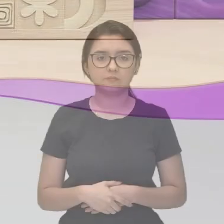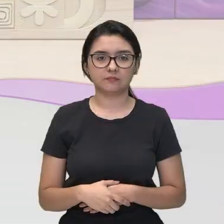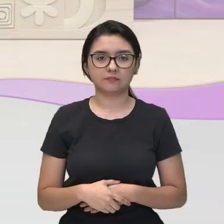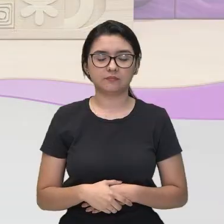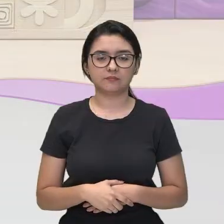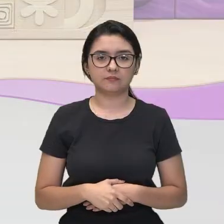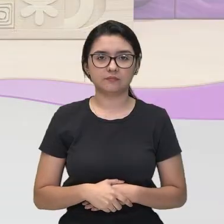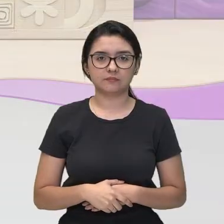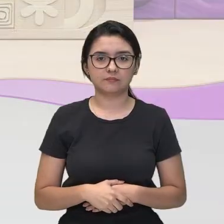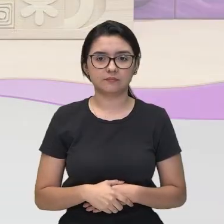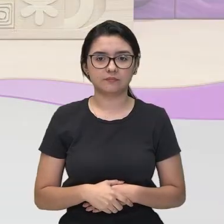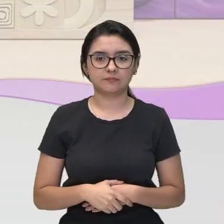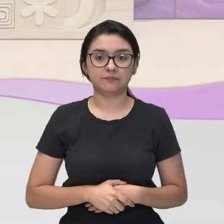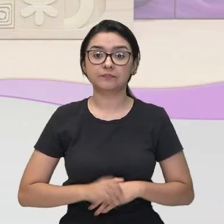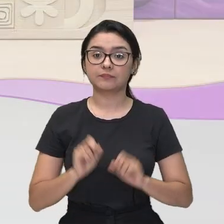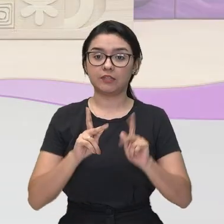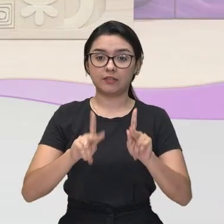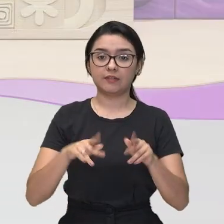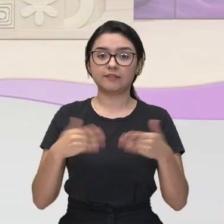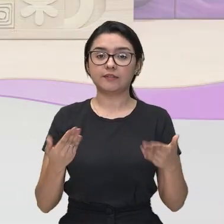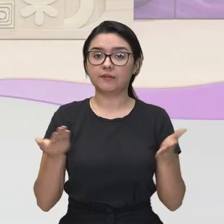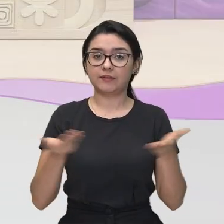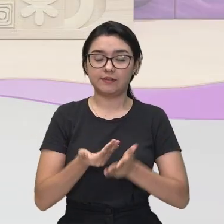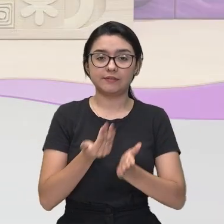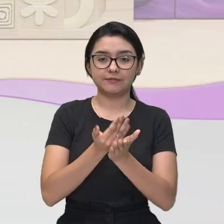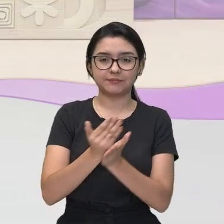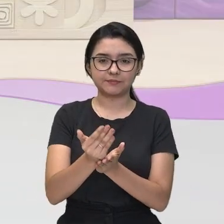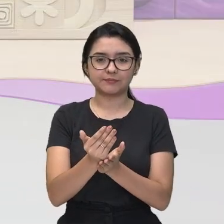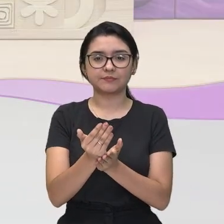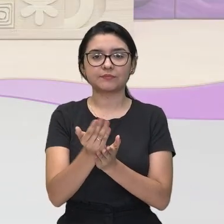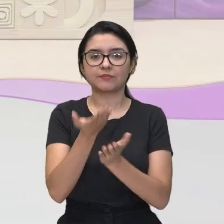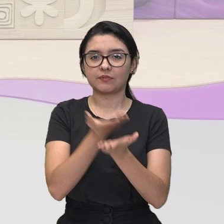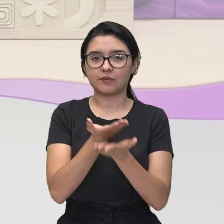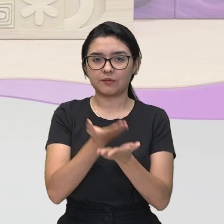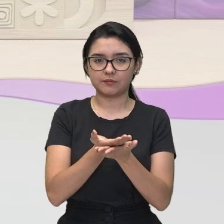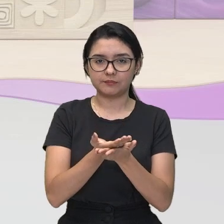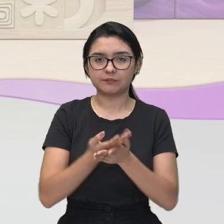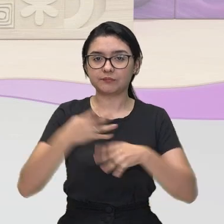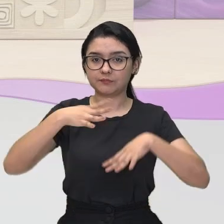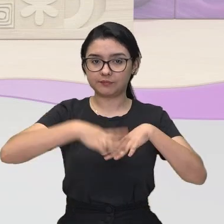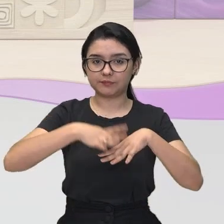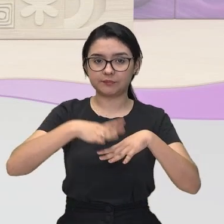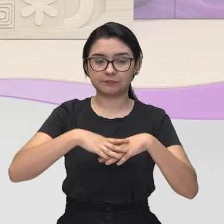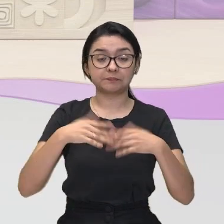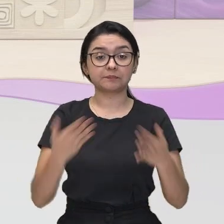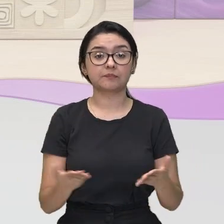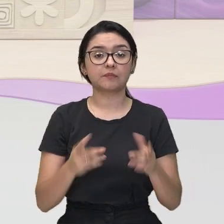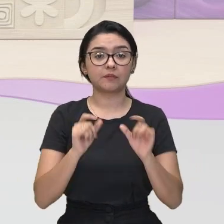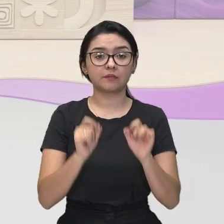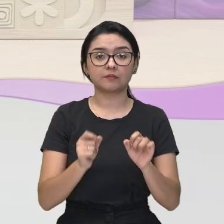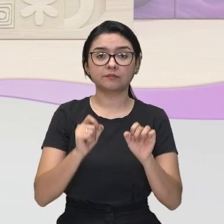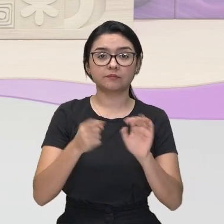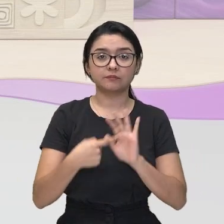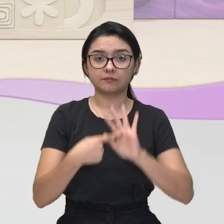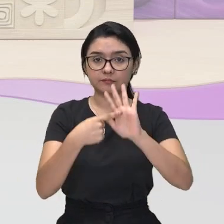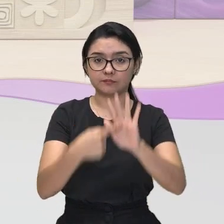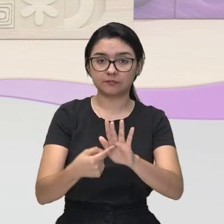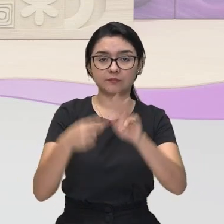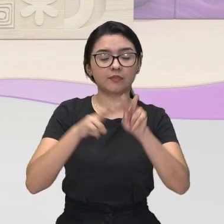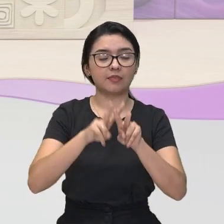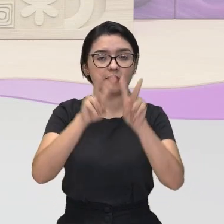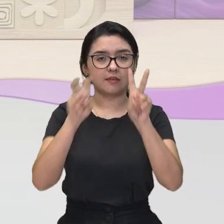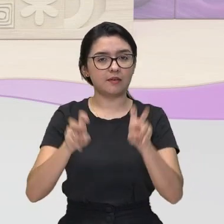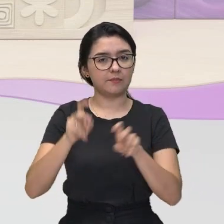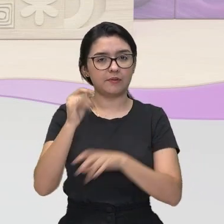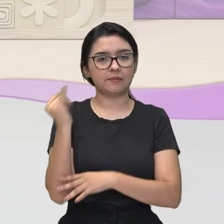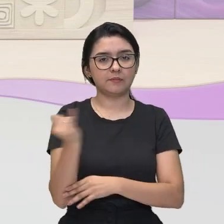Muito bem, alunos, vamos aqui dar início à nossa aula de matemática, é claro. Vamos abordar um tema muito importante, tá bom?